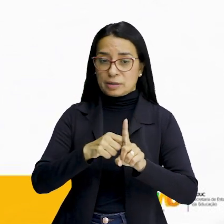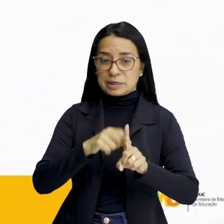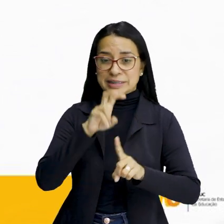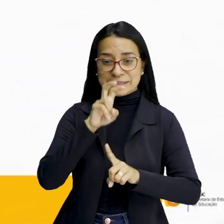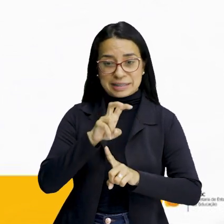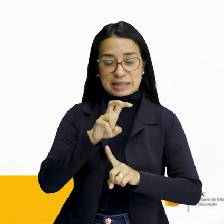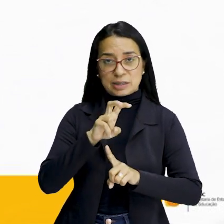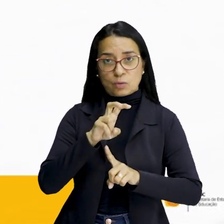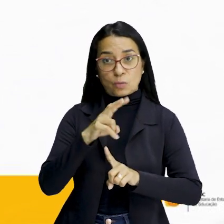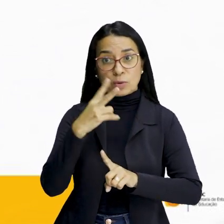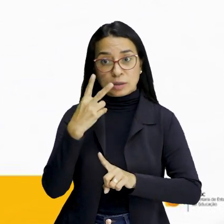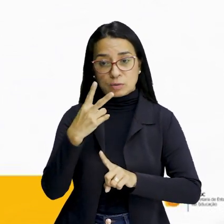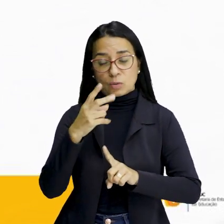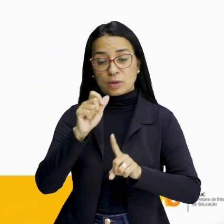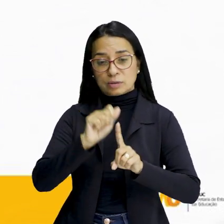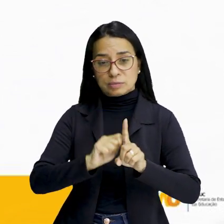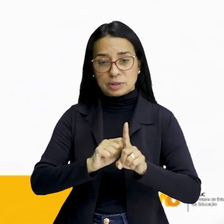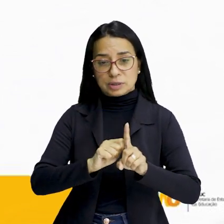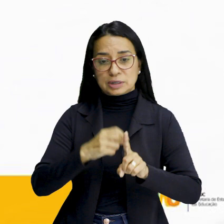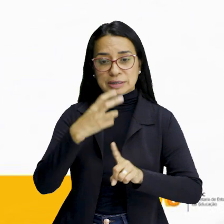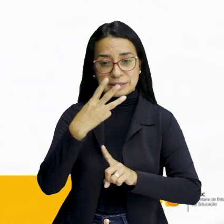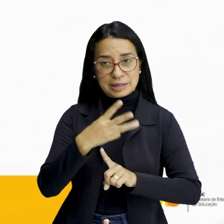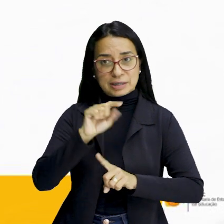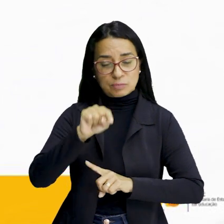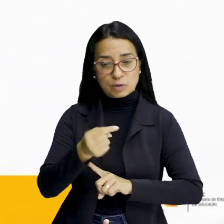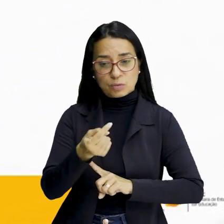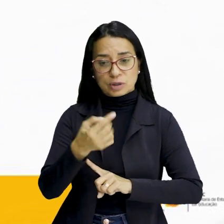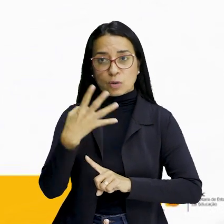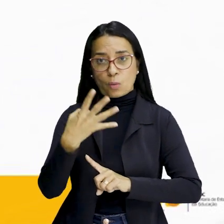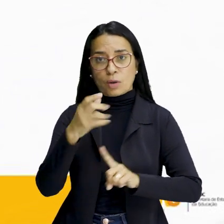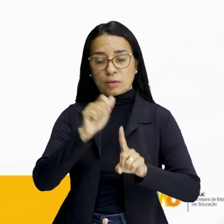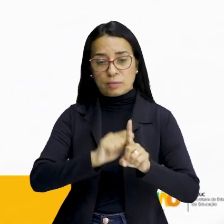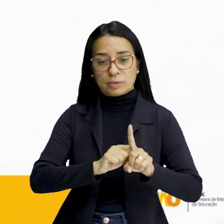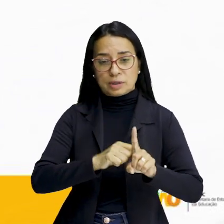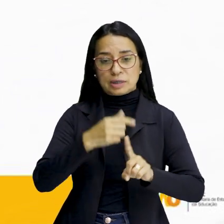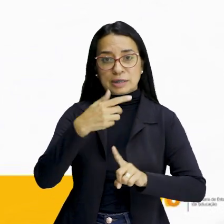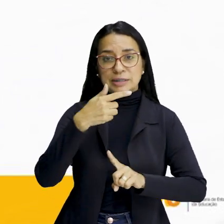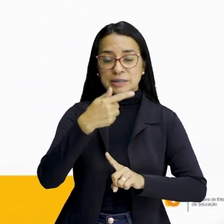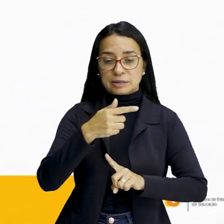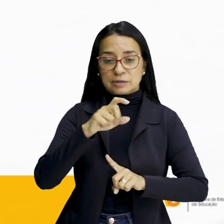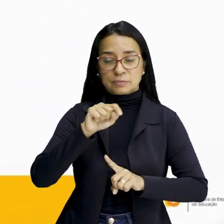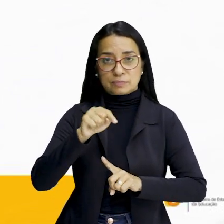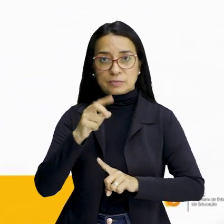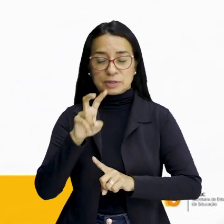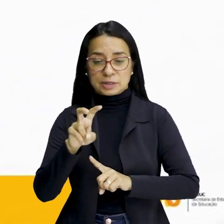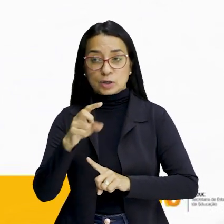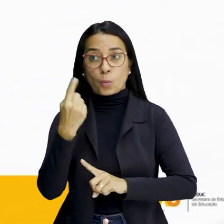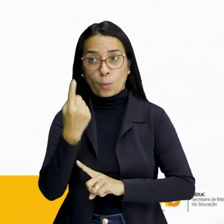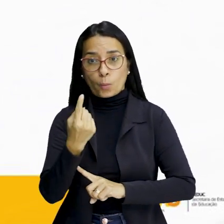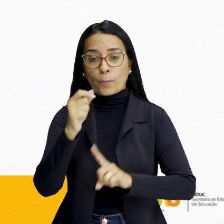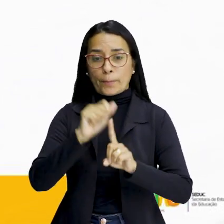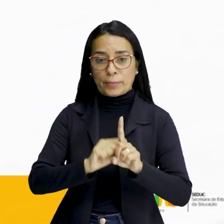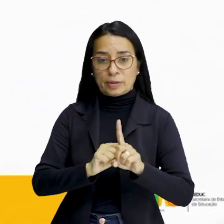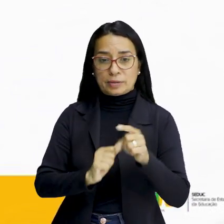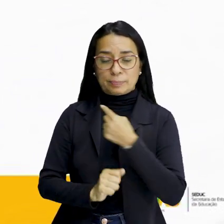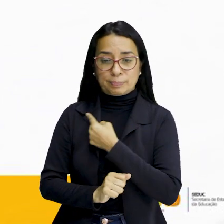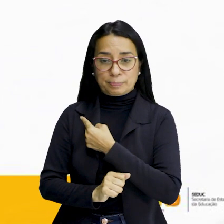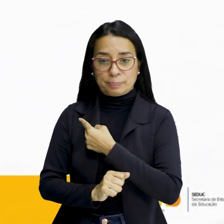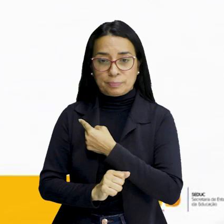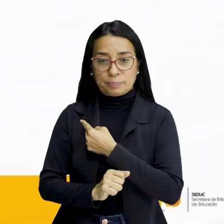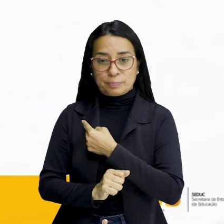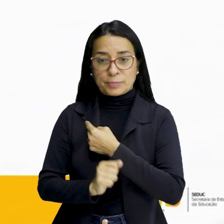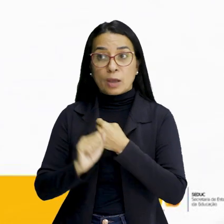cinco milhões em dois meses três milhões em quatro meses e 7,5